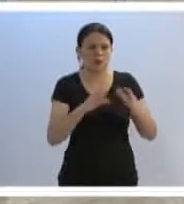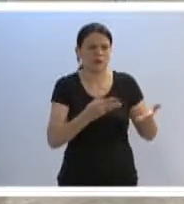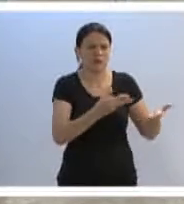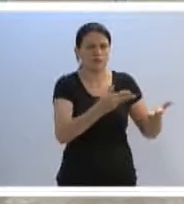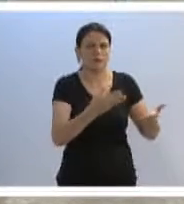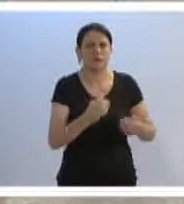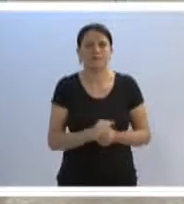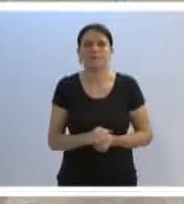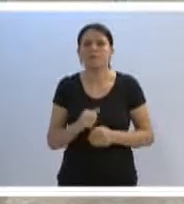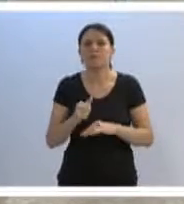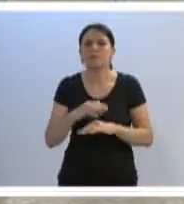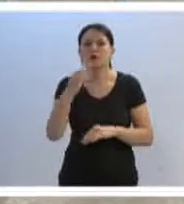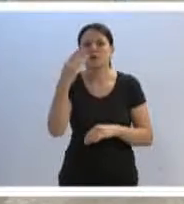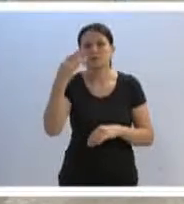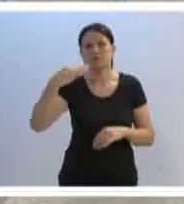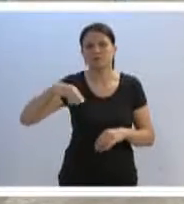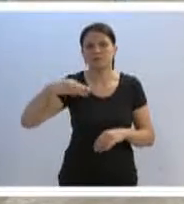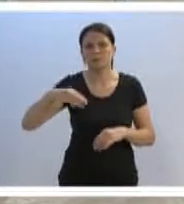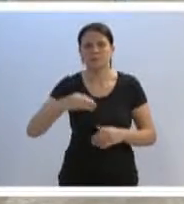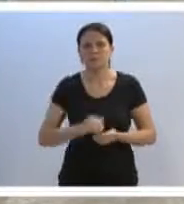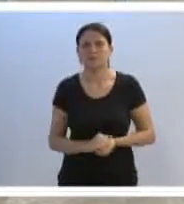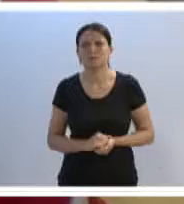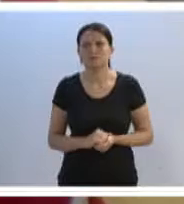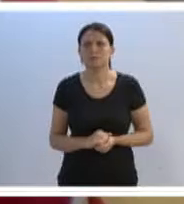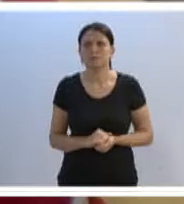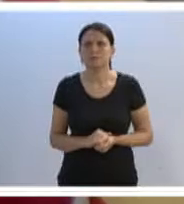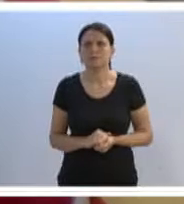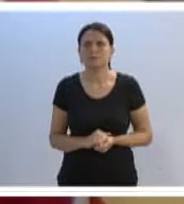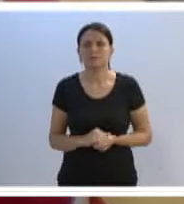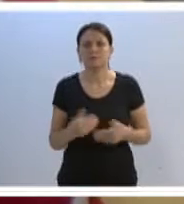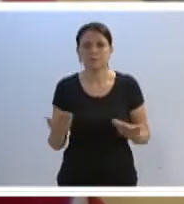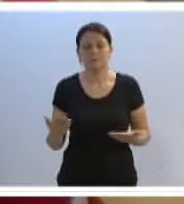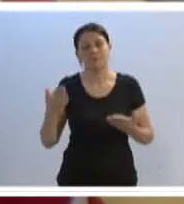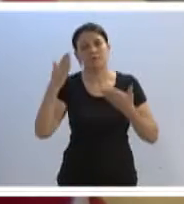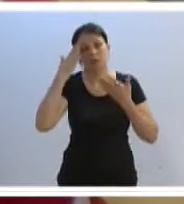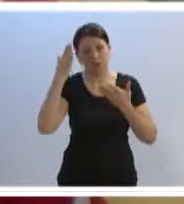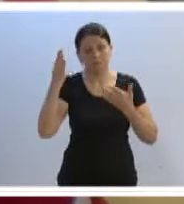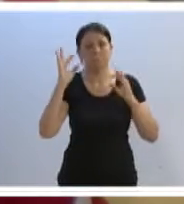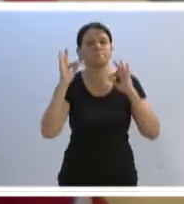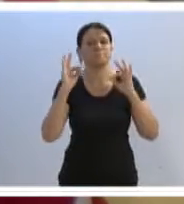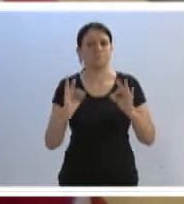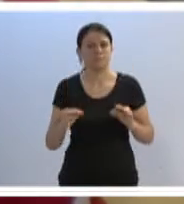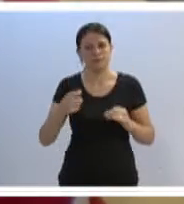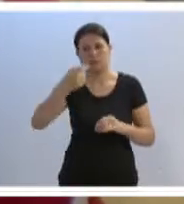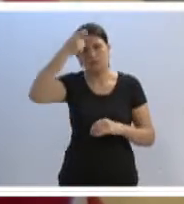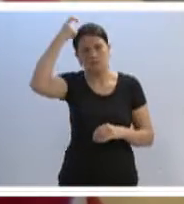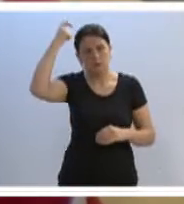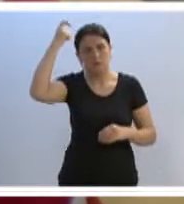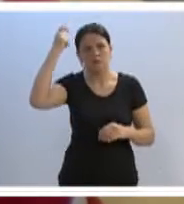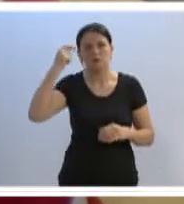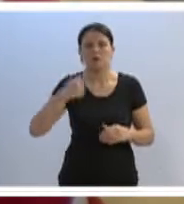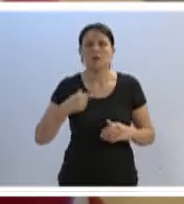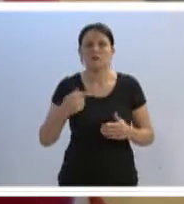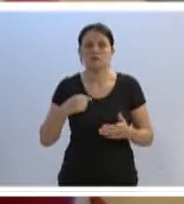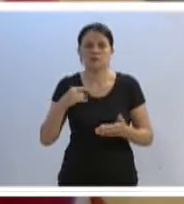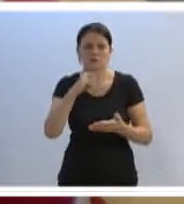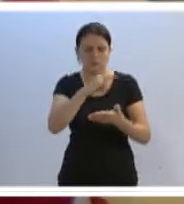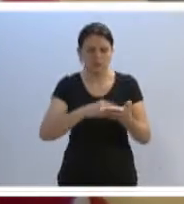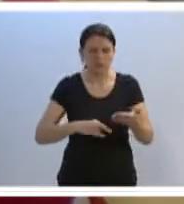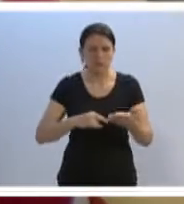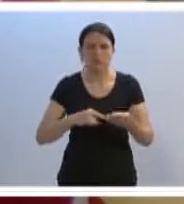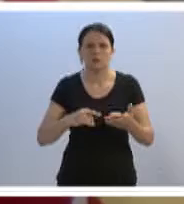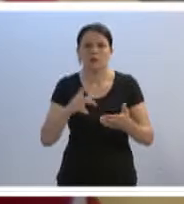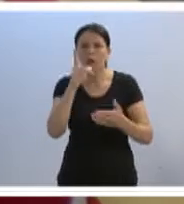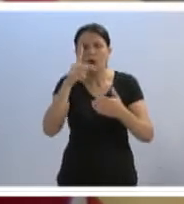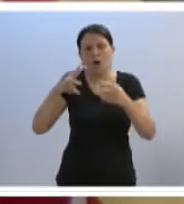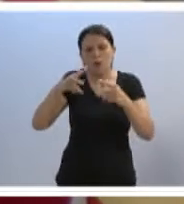minutos, então, para concluir o seu pronunciamento, Perfeito. já que foram 2 apartes. Perfeito. Então, agradeço. E, de fato, vereador Adriano, é isso. A gente tinha encaminhado um mutirão de castração,